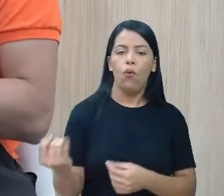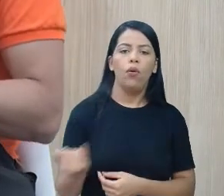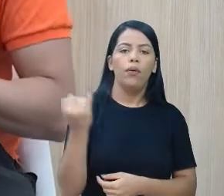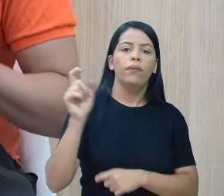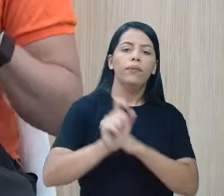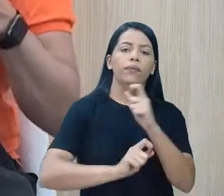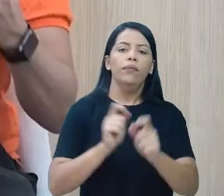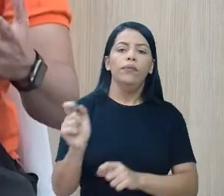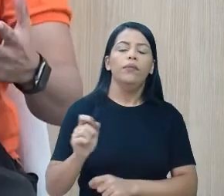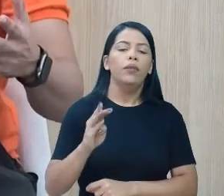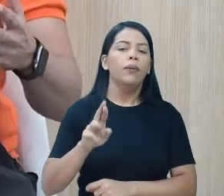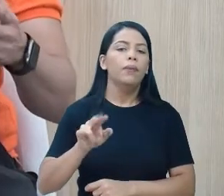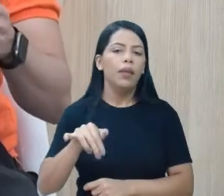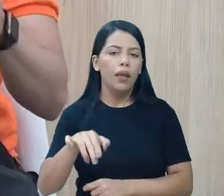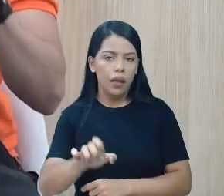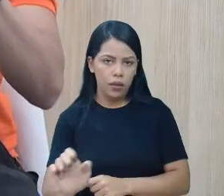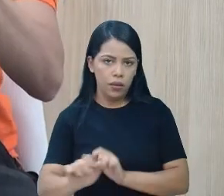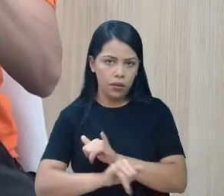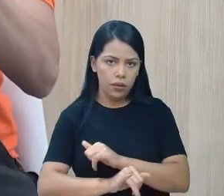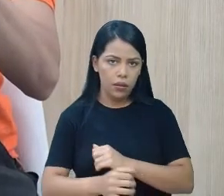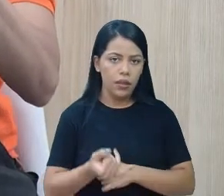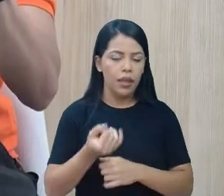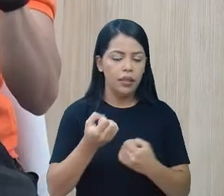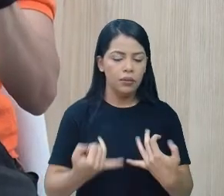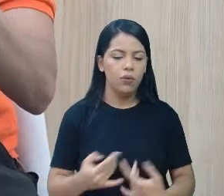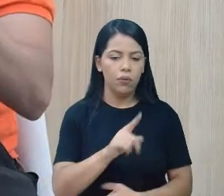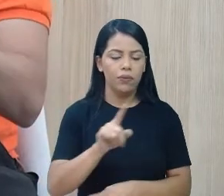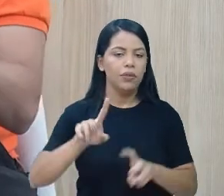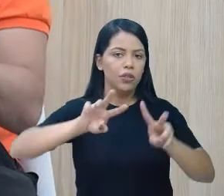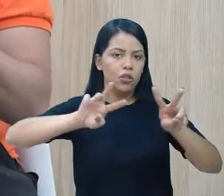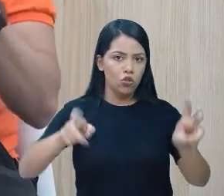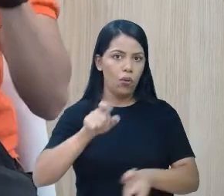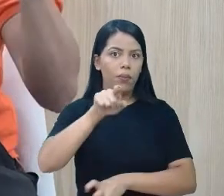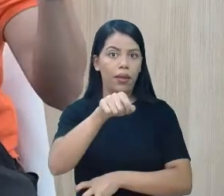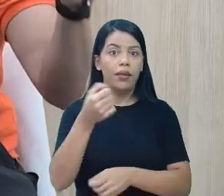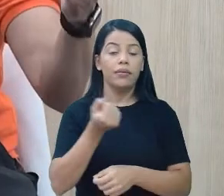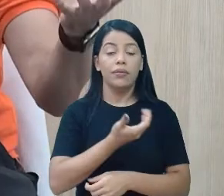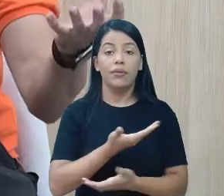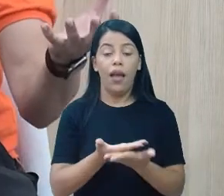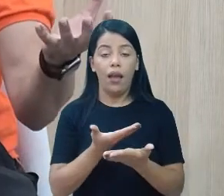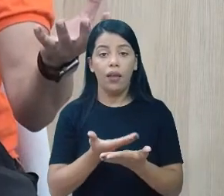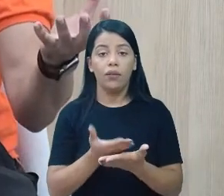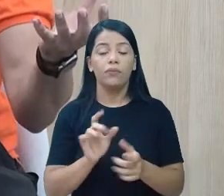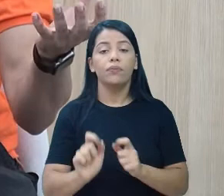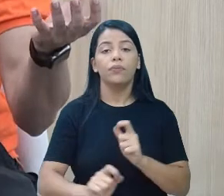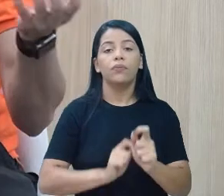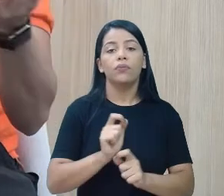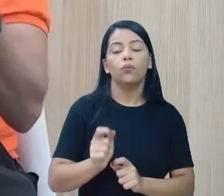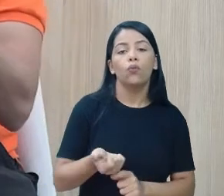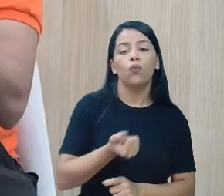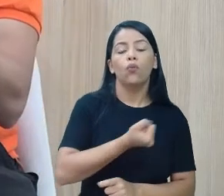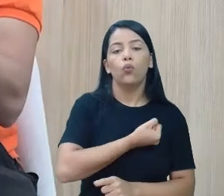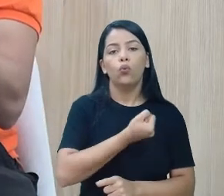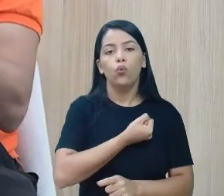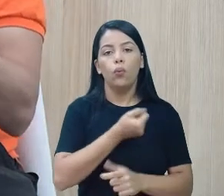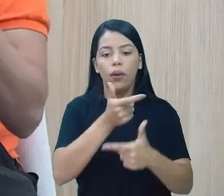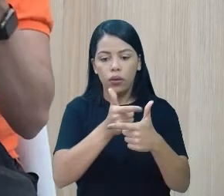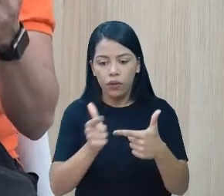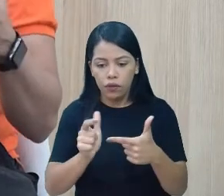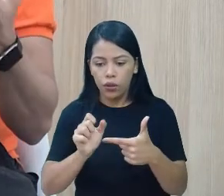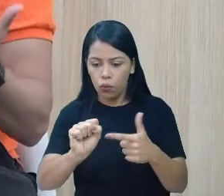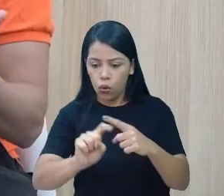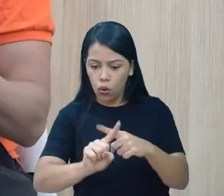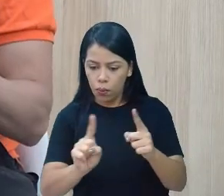para vocês em relação a essas questões de que um número ele é divisível por outro, certo? Mas